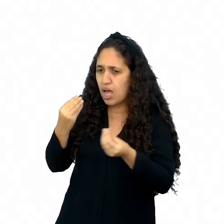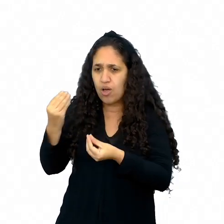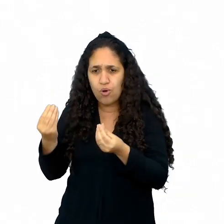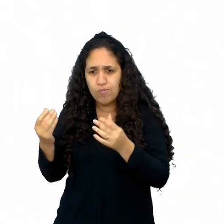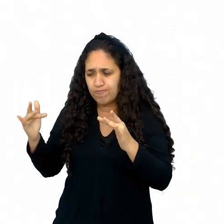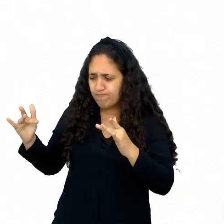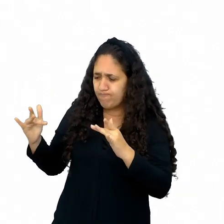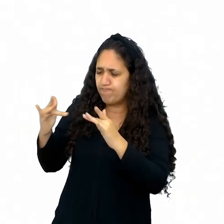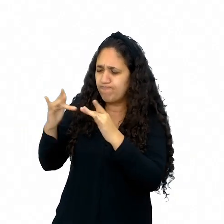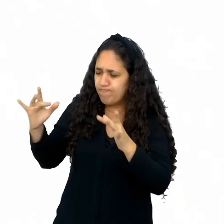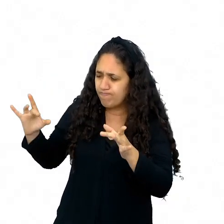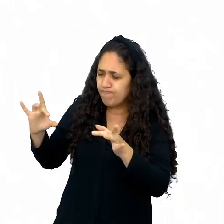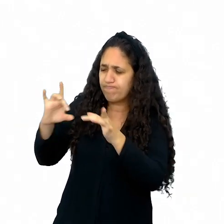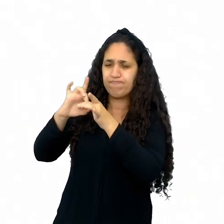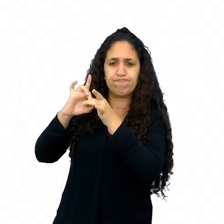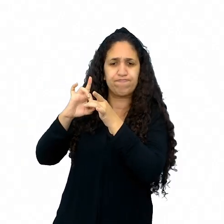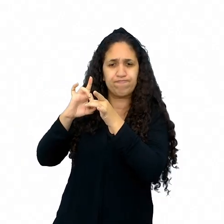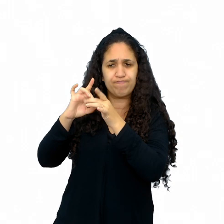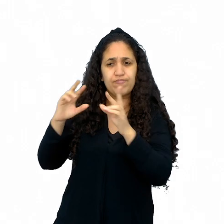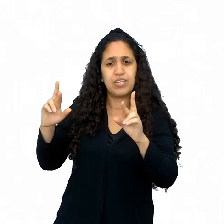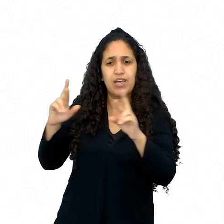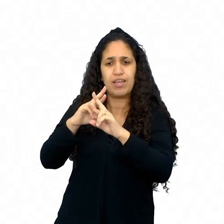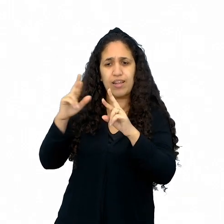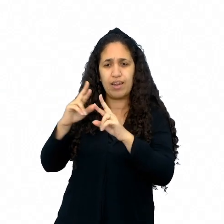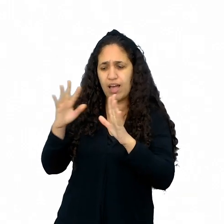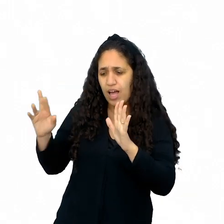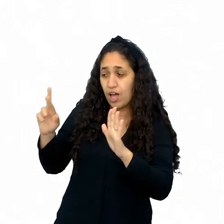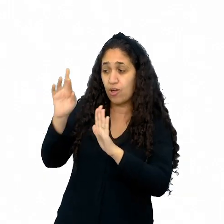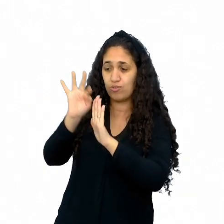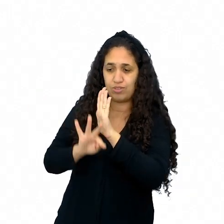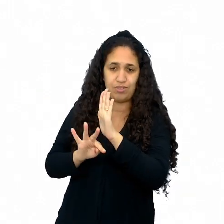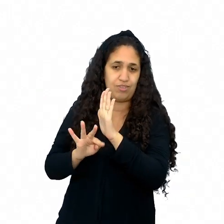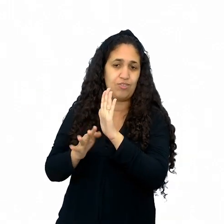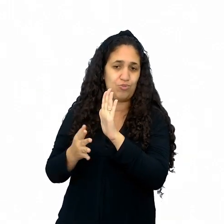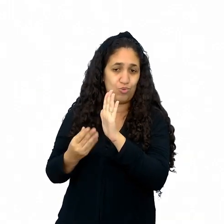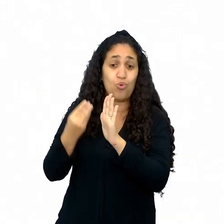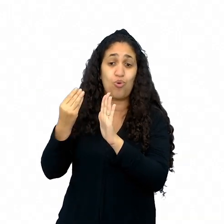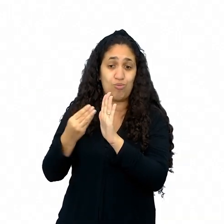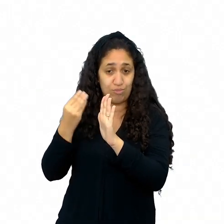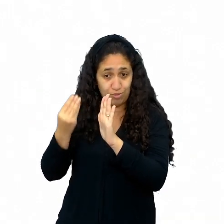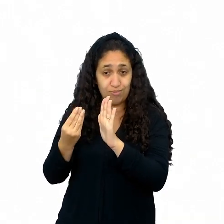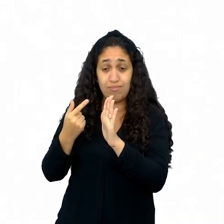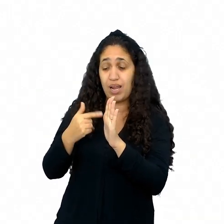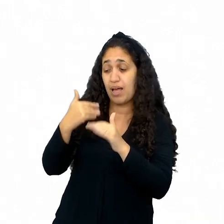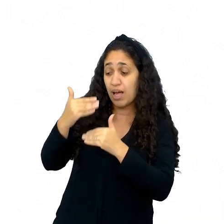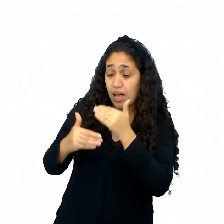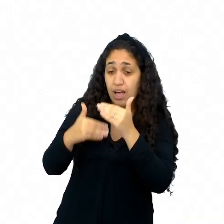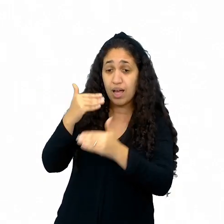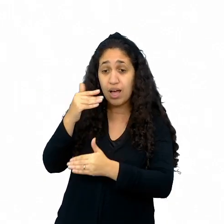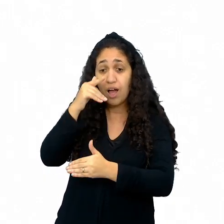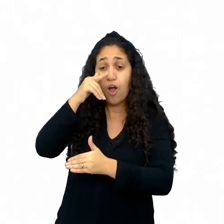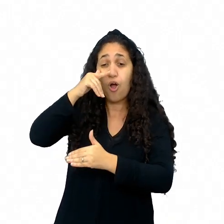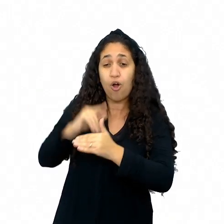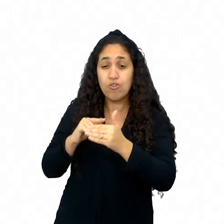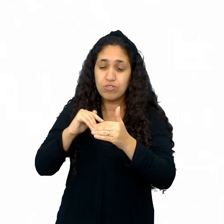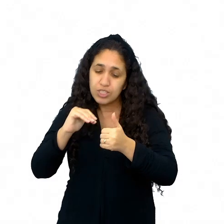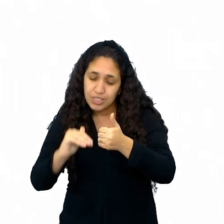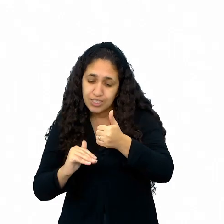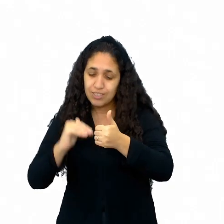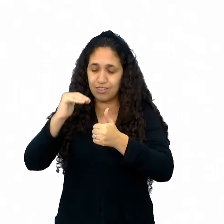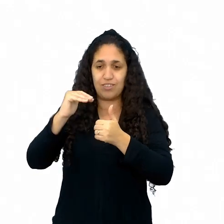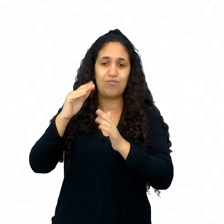como é que ele vai se relacionar com o texto, não é? Para que ele alcance, então, um nível de leitura